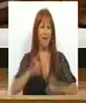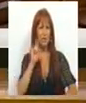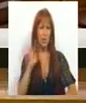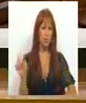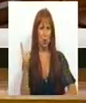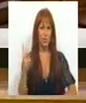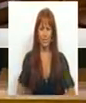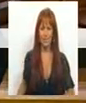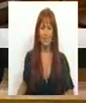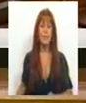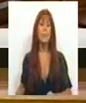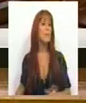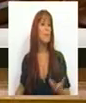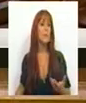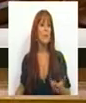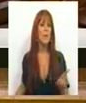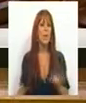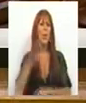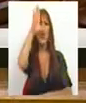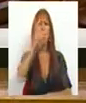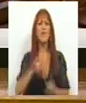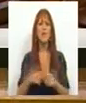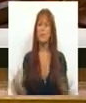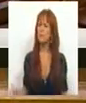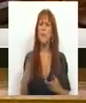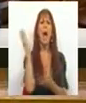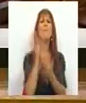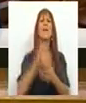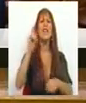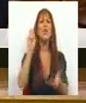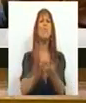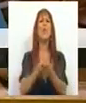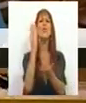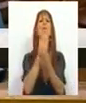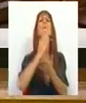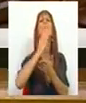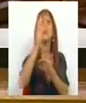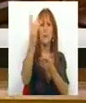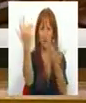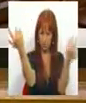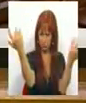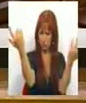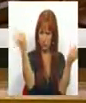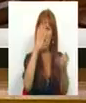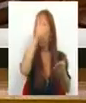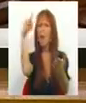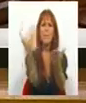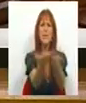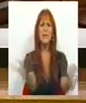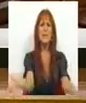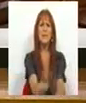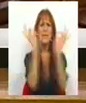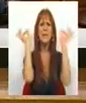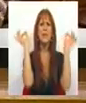valores. O que é que o Governo, então, a partir deste ponto de partida, apresentou